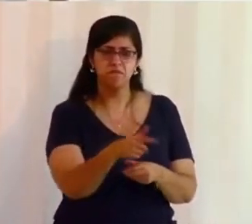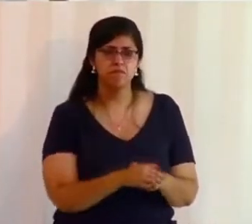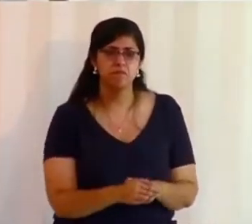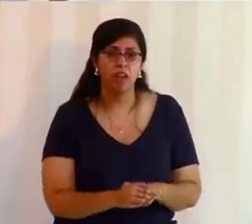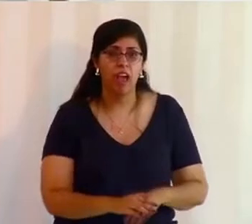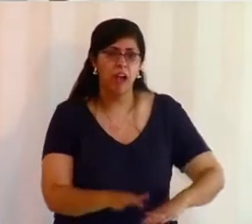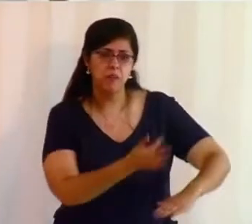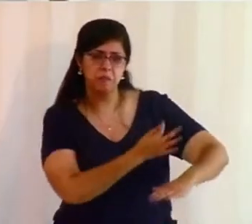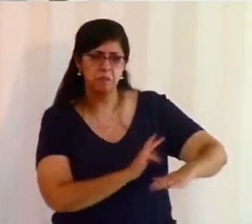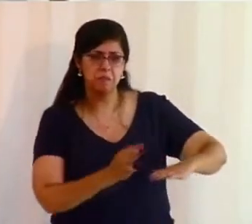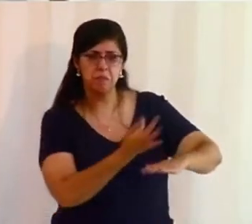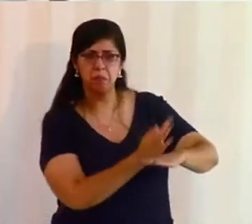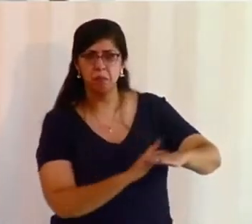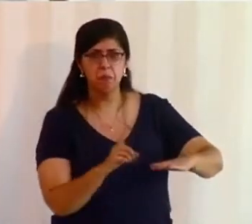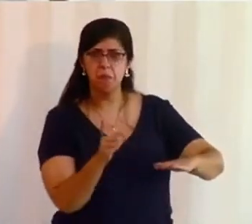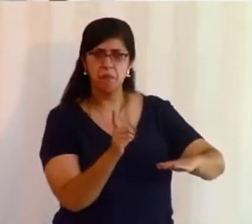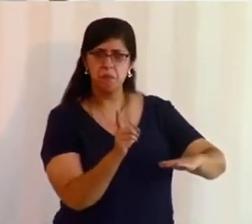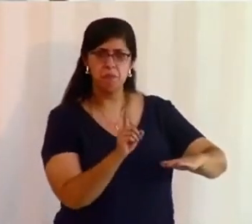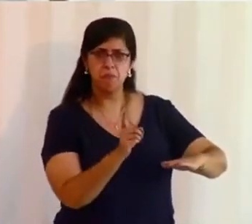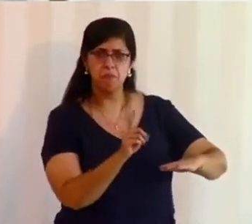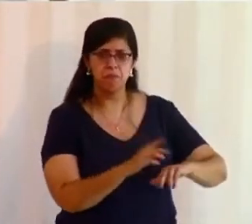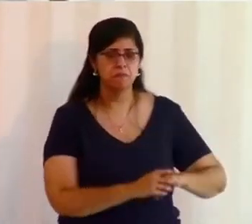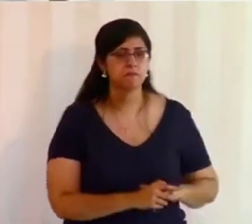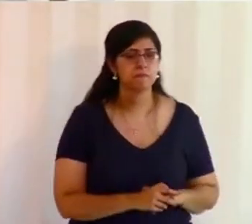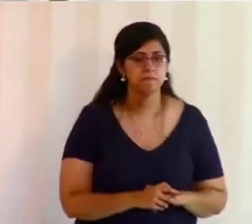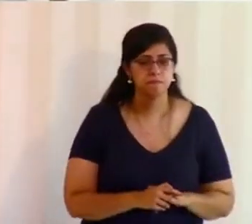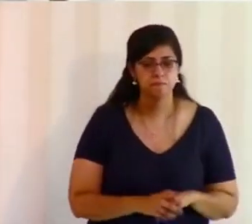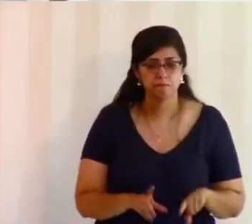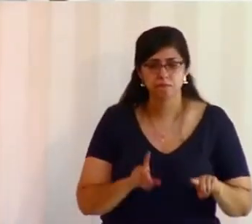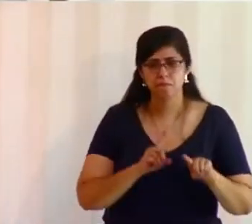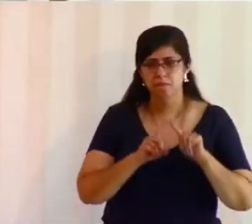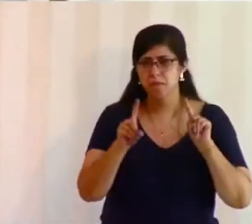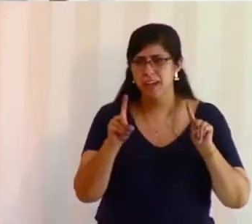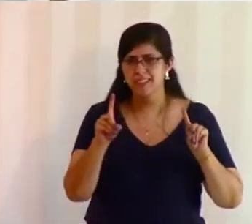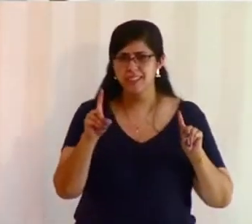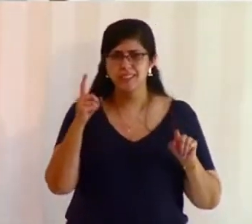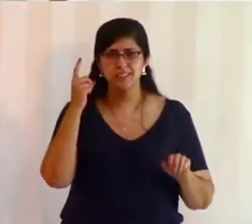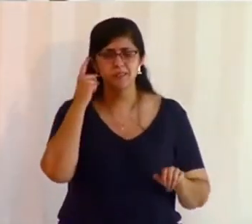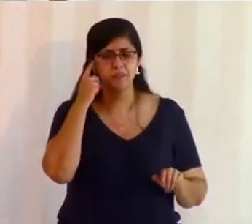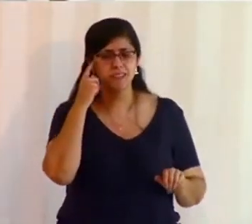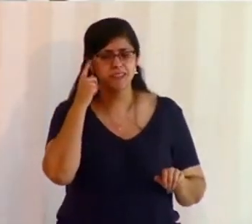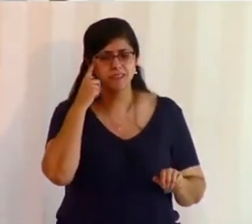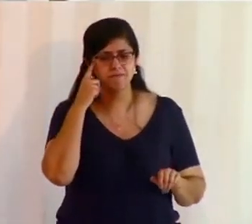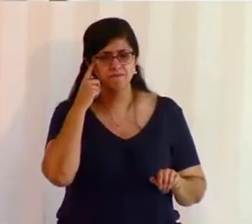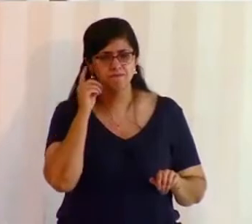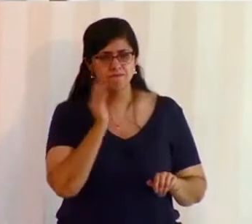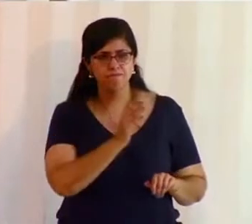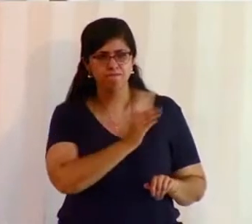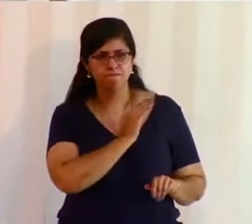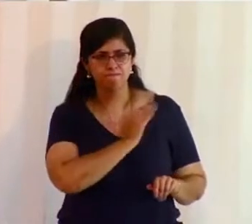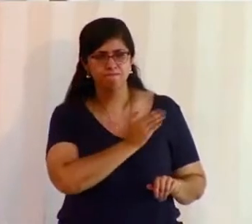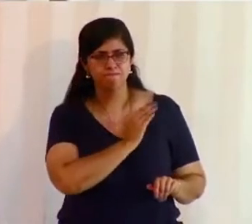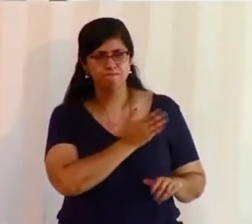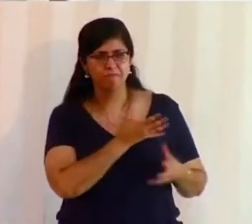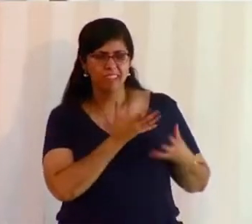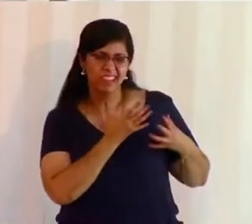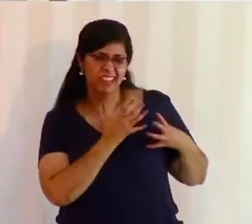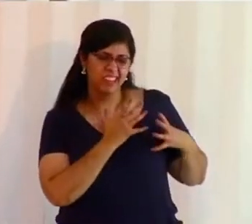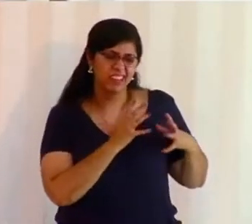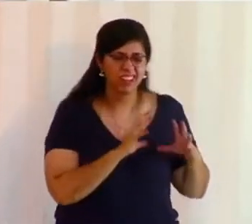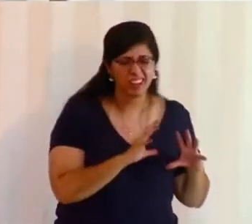será açoitado numa praça pública como Paulo e Silas foram. Mas por que você tem tanta desmotivação às vezes, né? Para não dizer